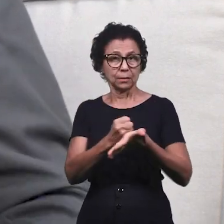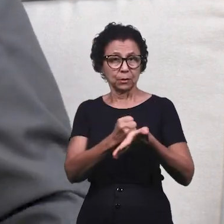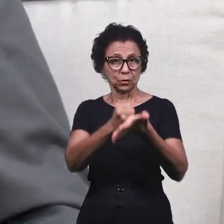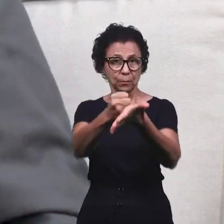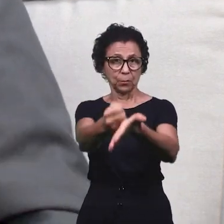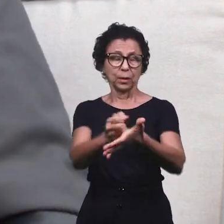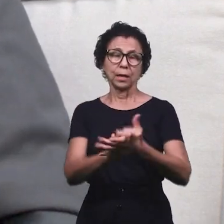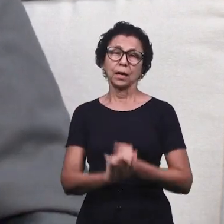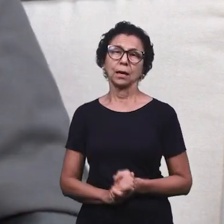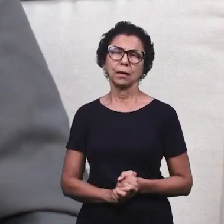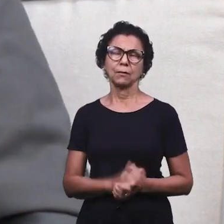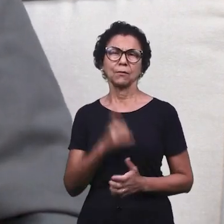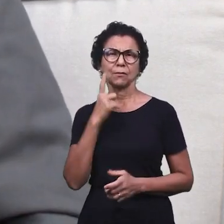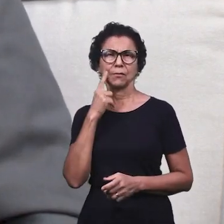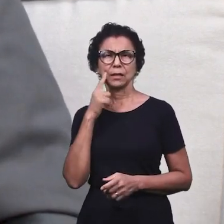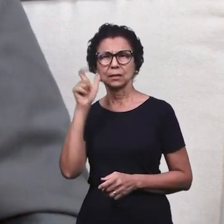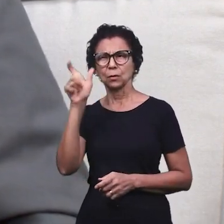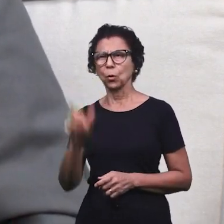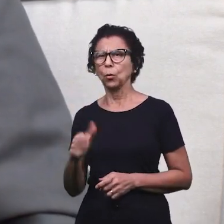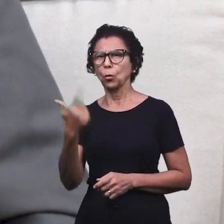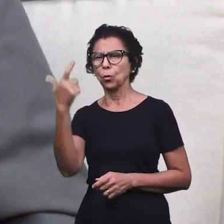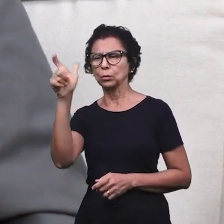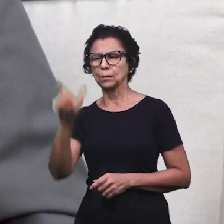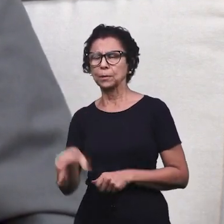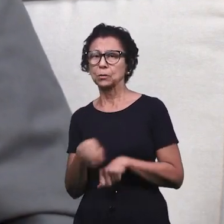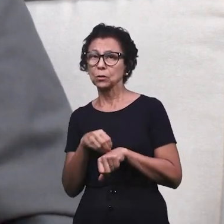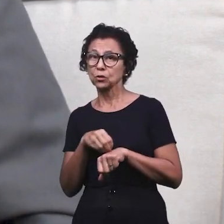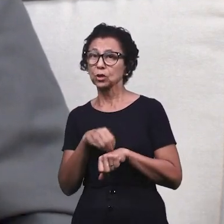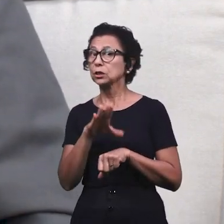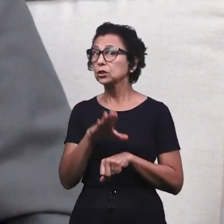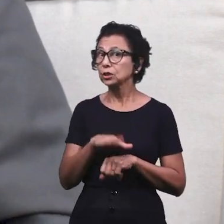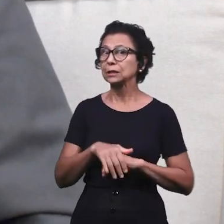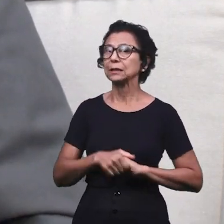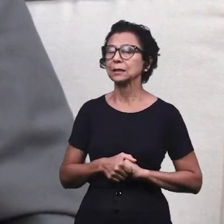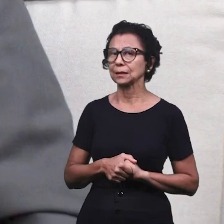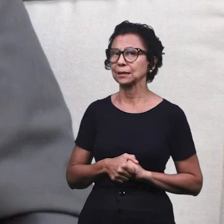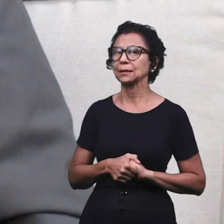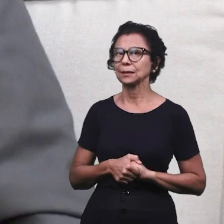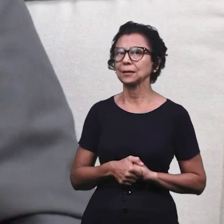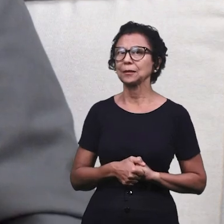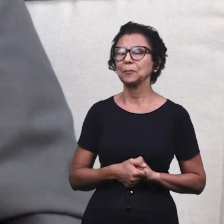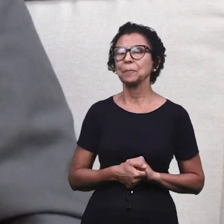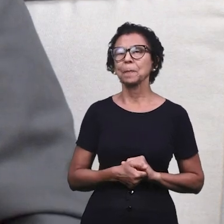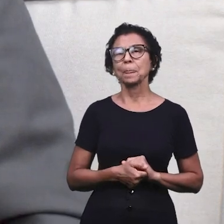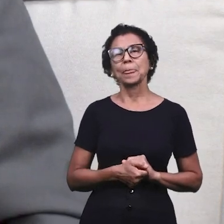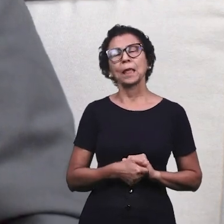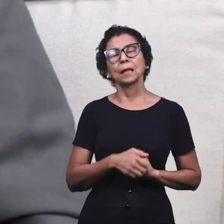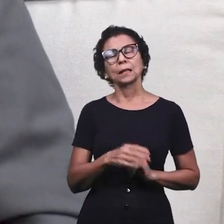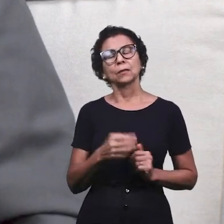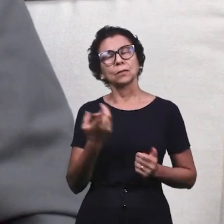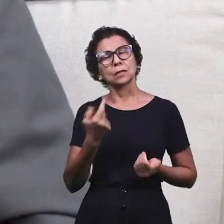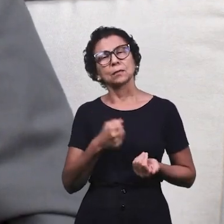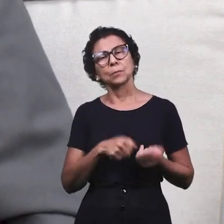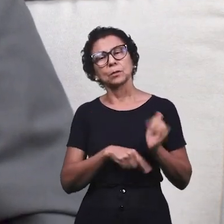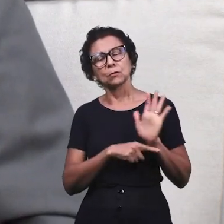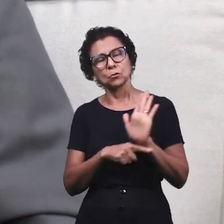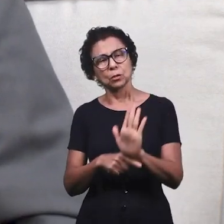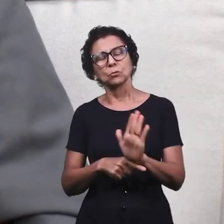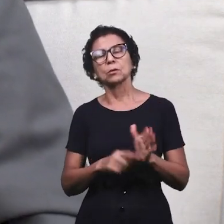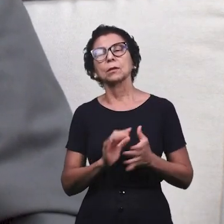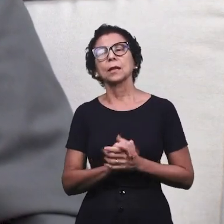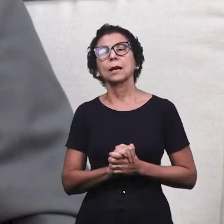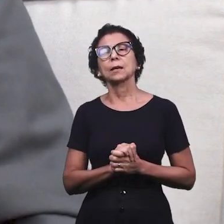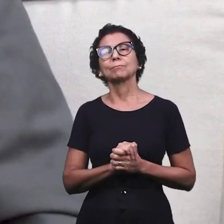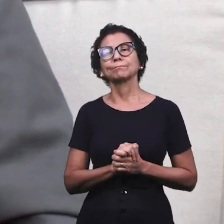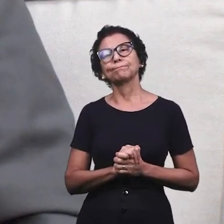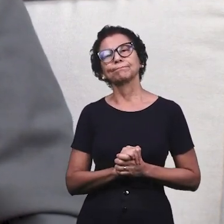vezes alguma indicação, alguma pessoa que faça esse serviço para você, que você tenha a confiança do